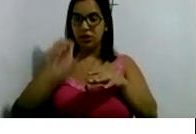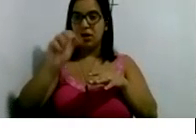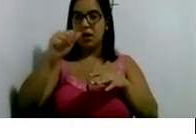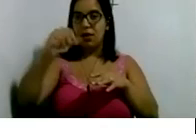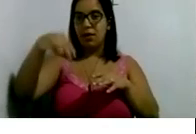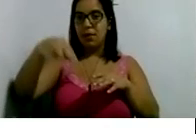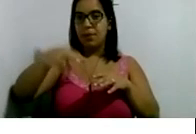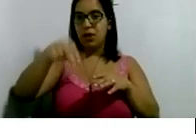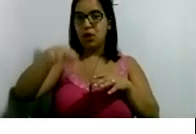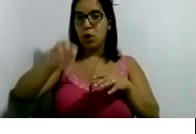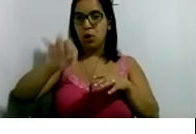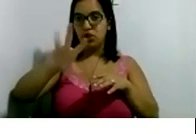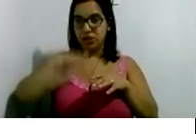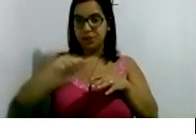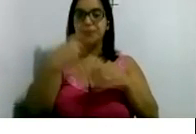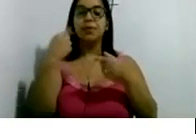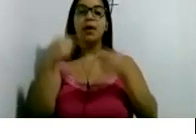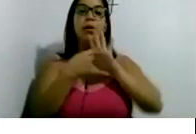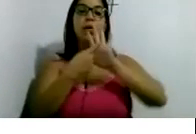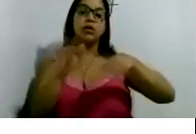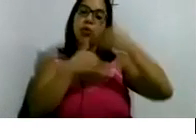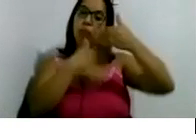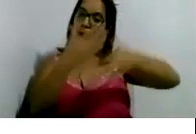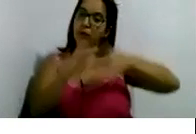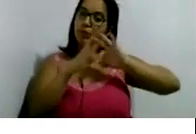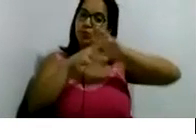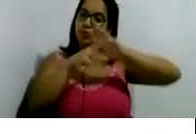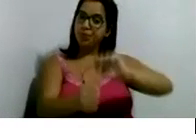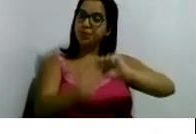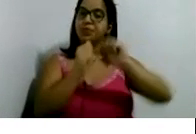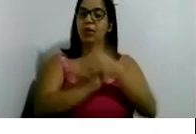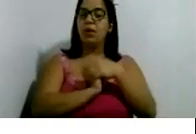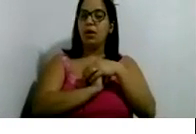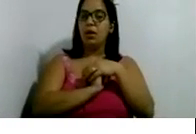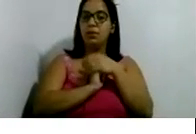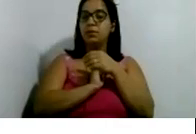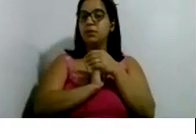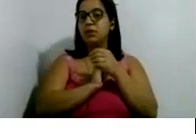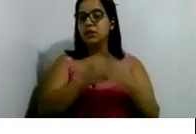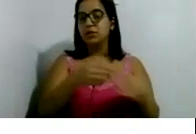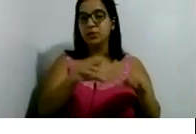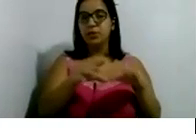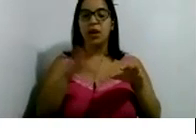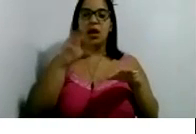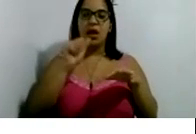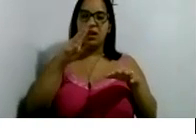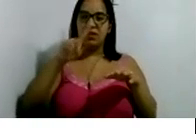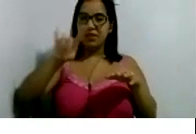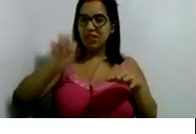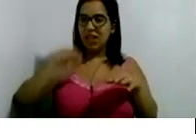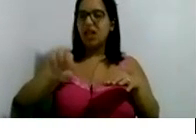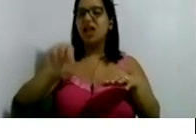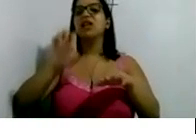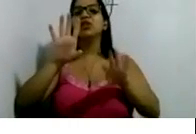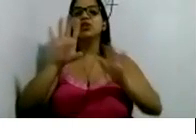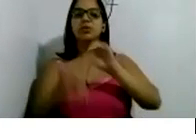Então, aqui é só mostrando esse processo. Então, a gente tem um aumento da cavidade amniótica, a gente tem a formação